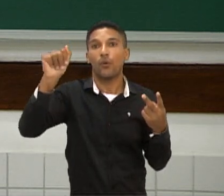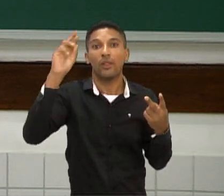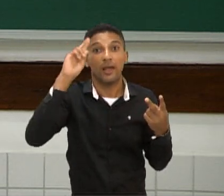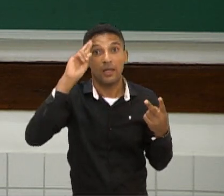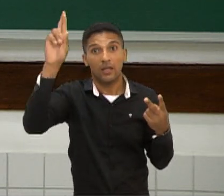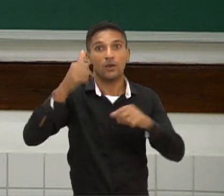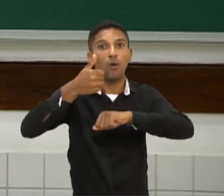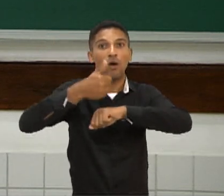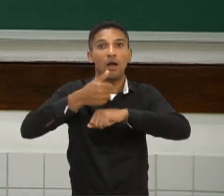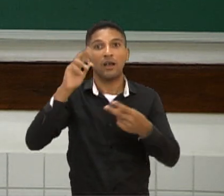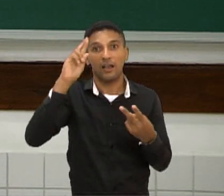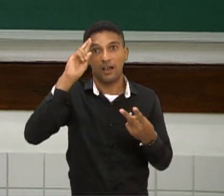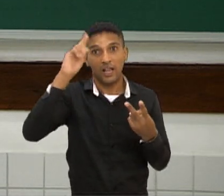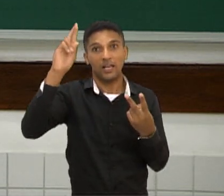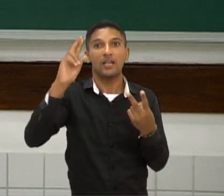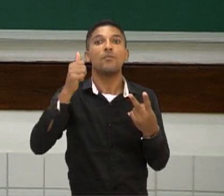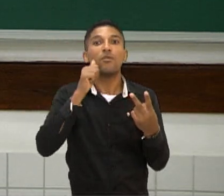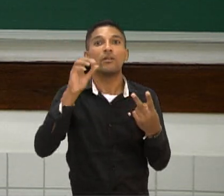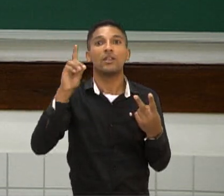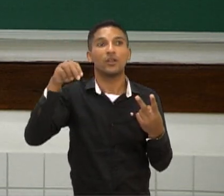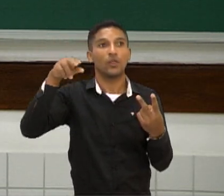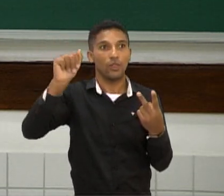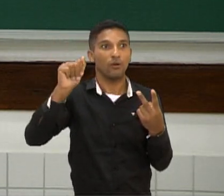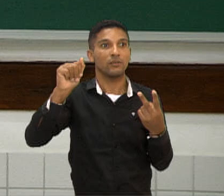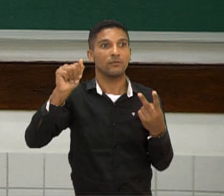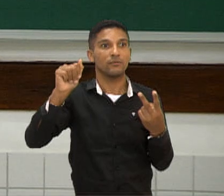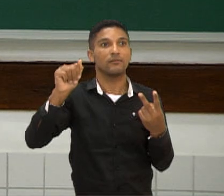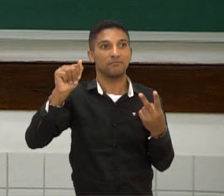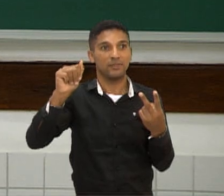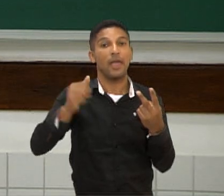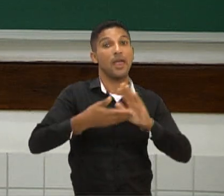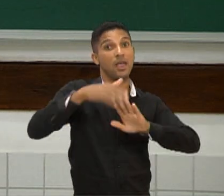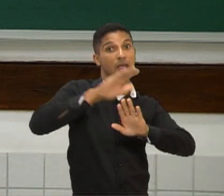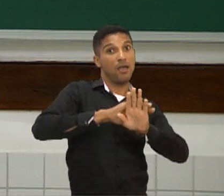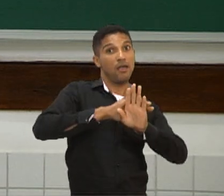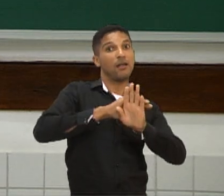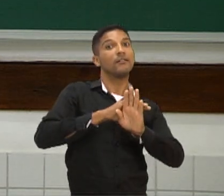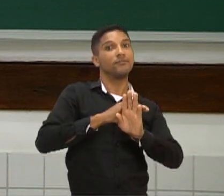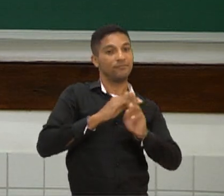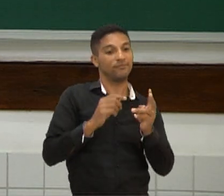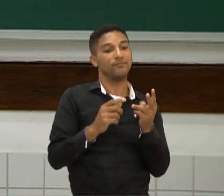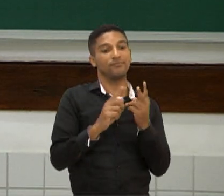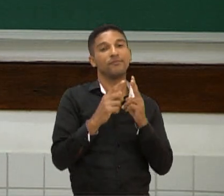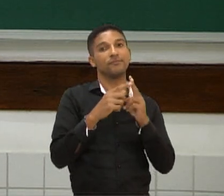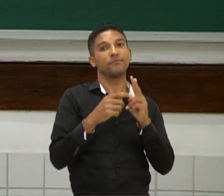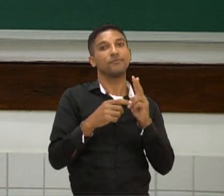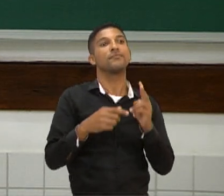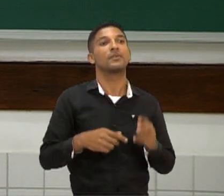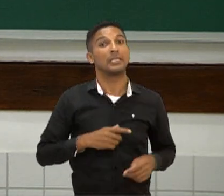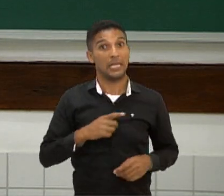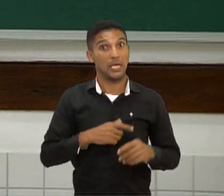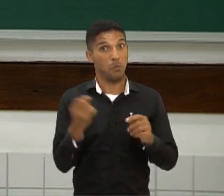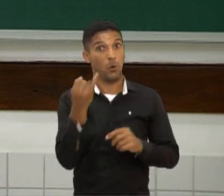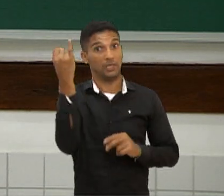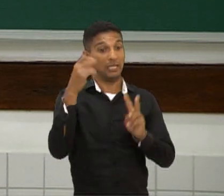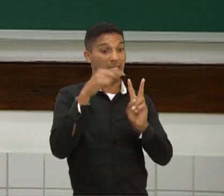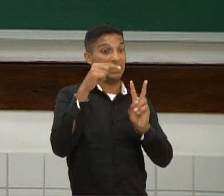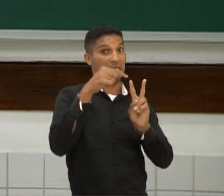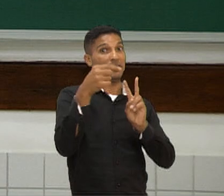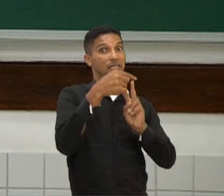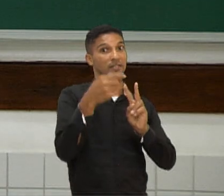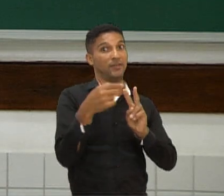praticada no dia de Reis e ela tem 2 figuras importantes, que é o mestre Leão e a